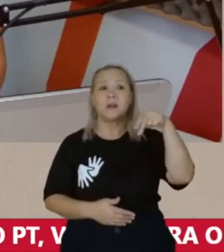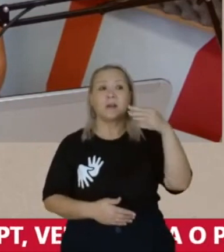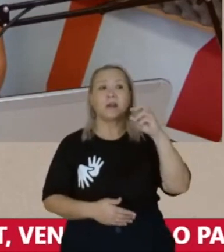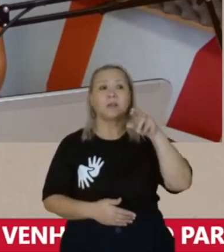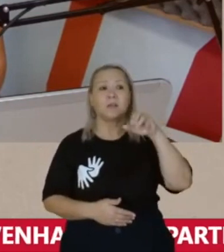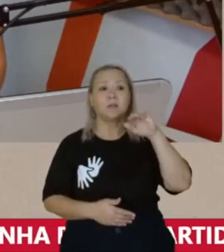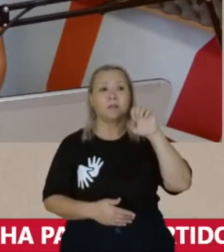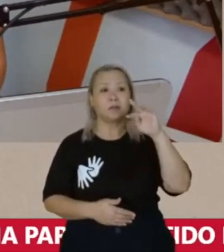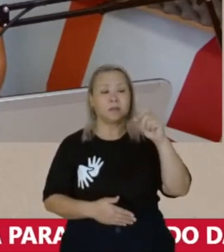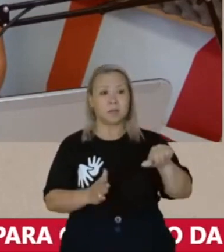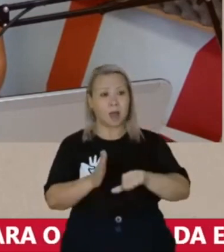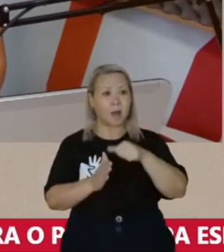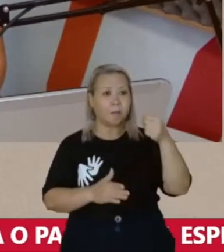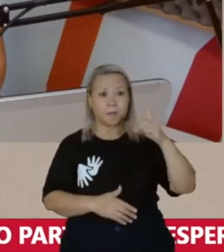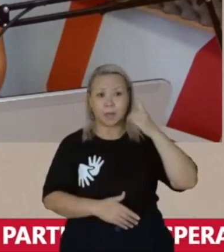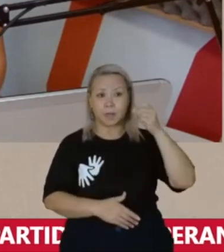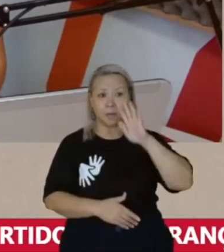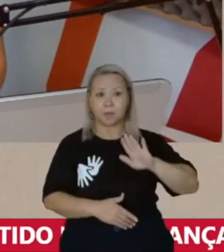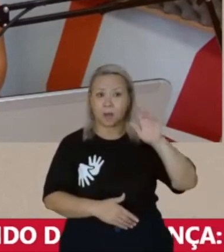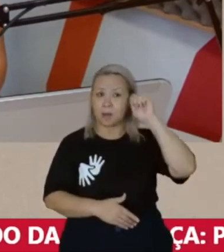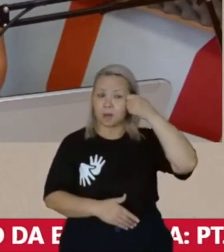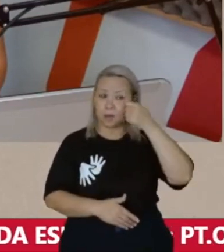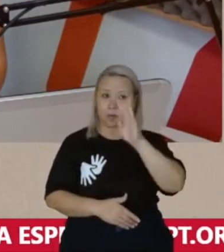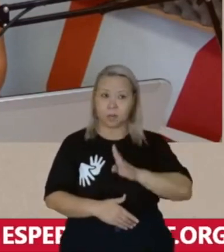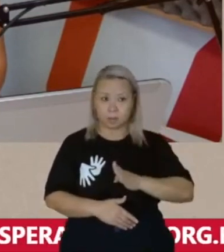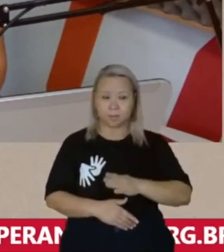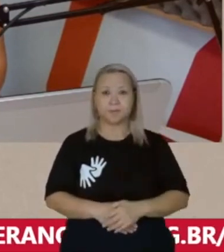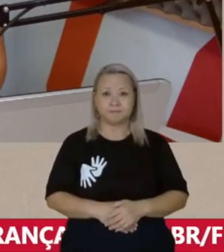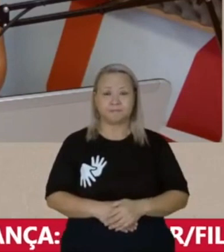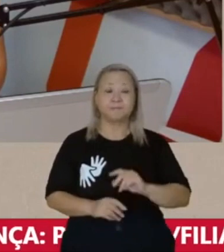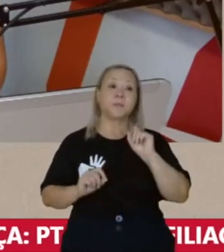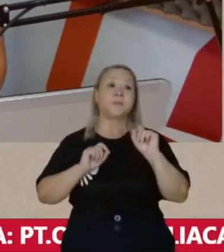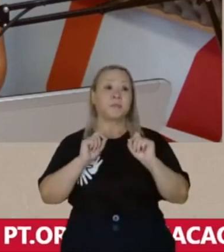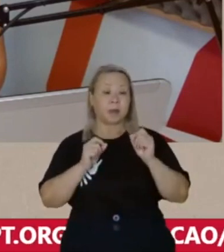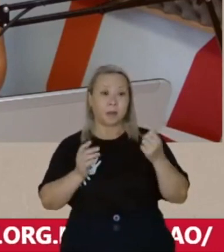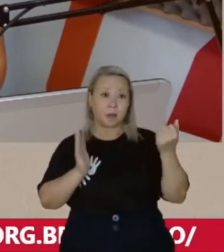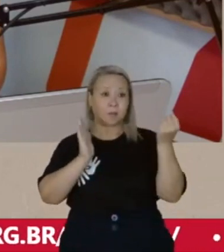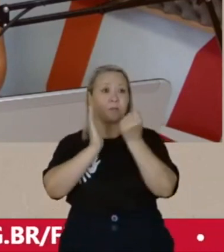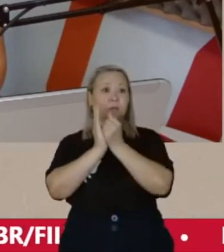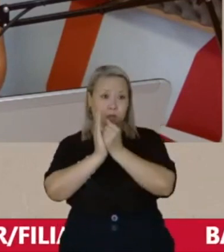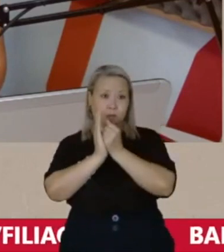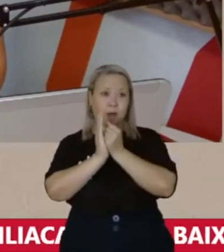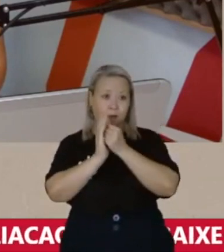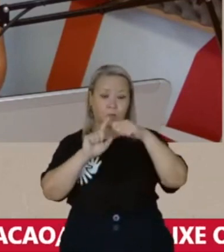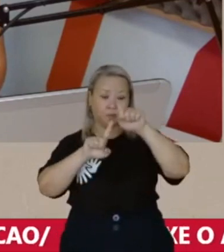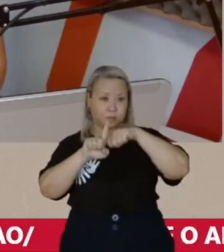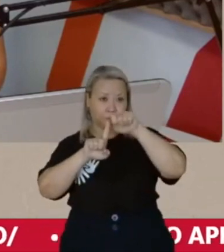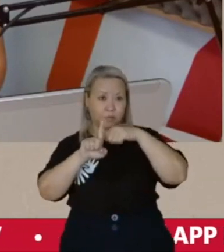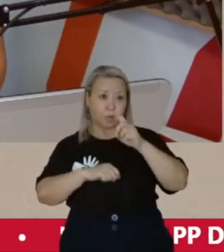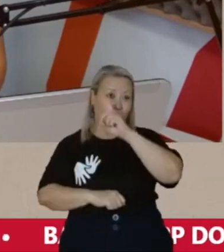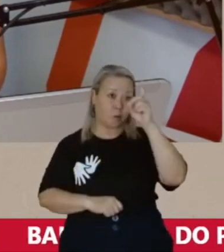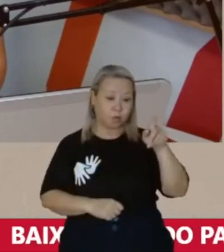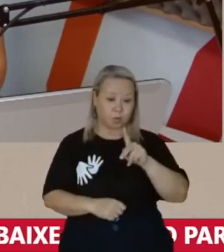que foi a primeira deputada negra do Brasil e que marcou no calendário, o dia do